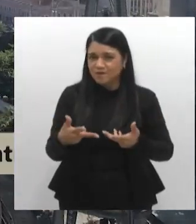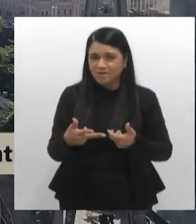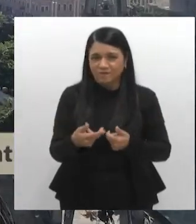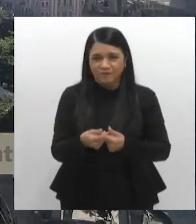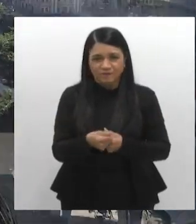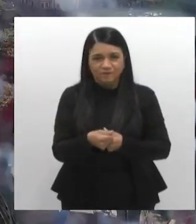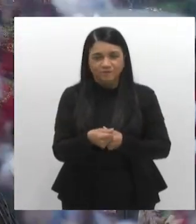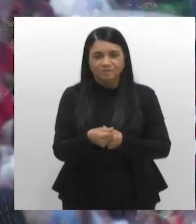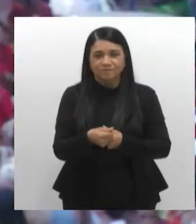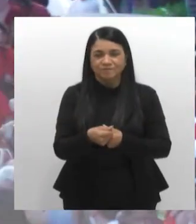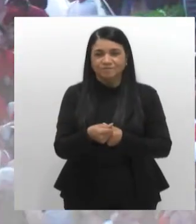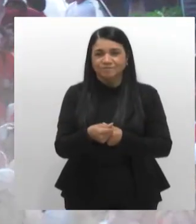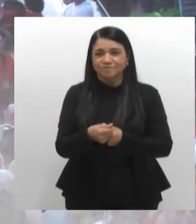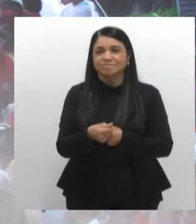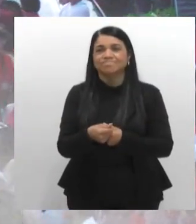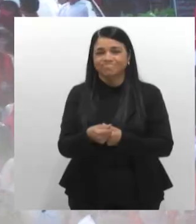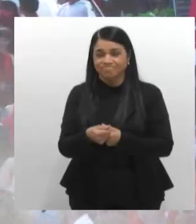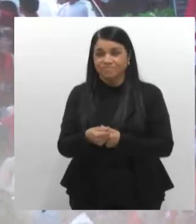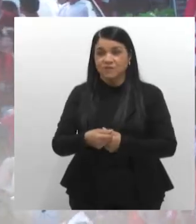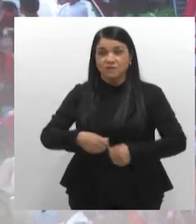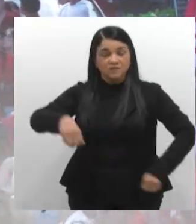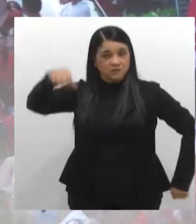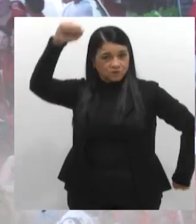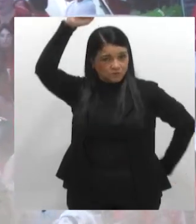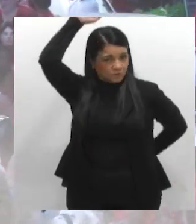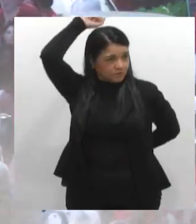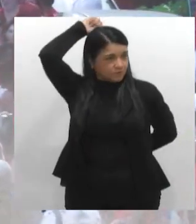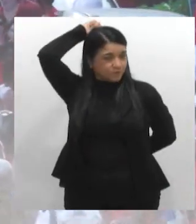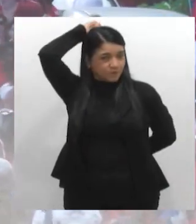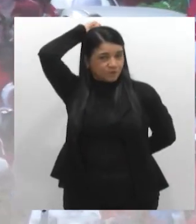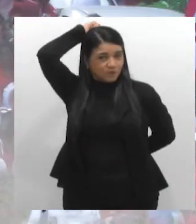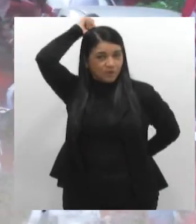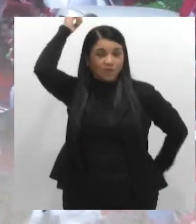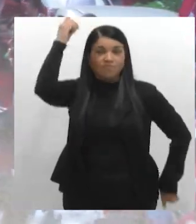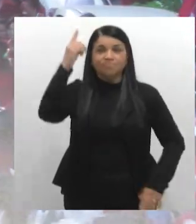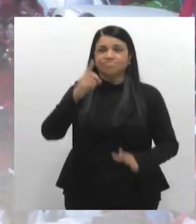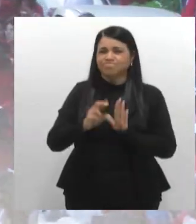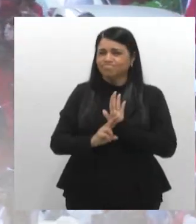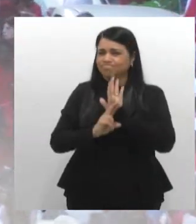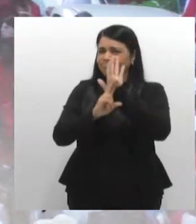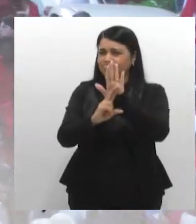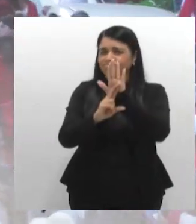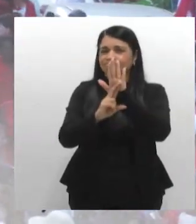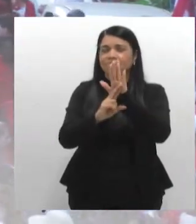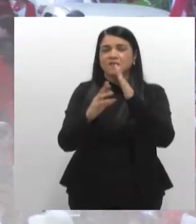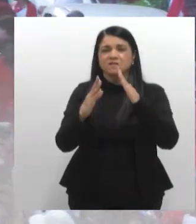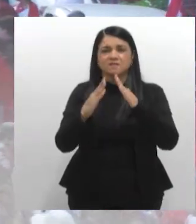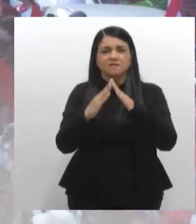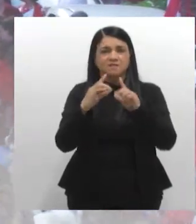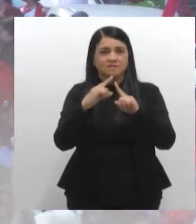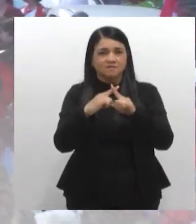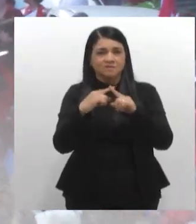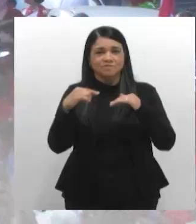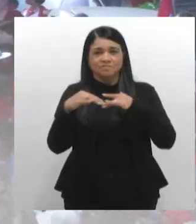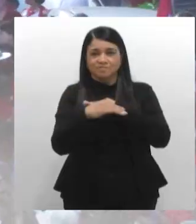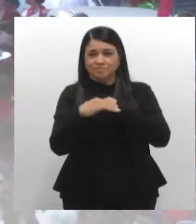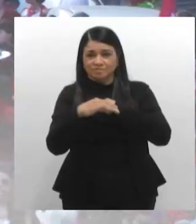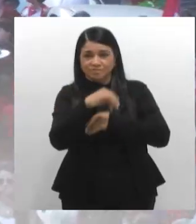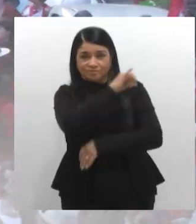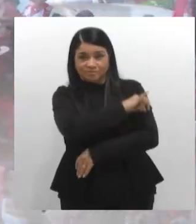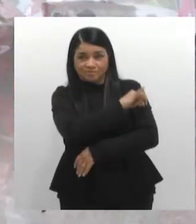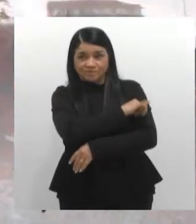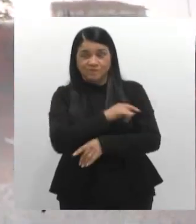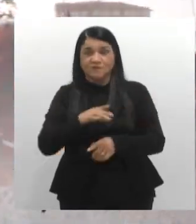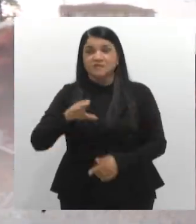maravilhosa, resplandece. Que São Sebastião, padroeiro da Arquidiocese da cidade do Rio de Janeiro, e Santana, nossa